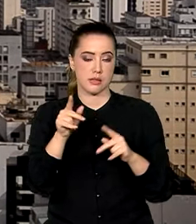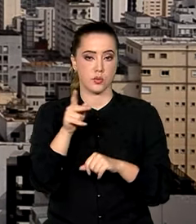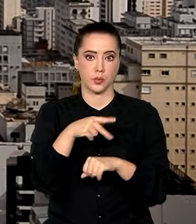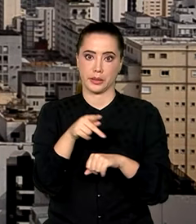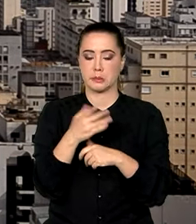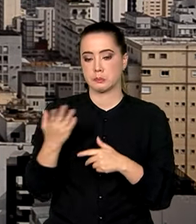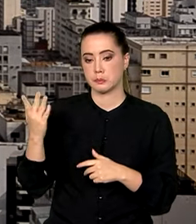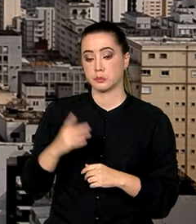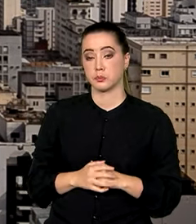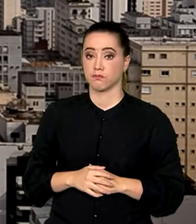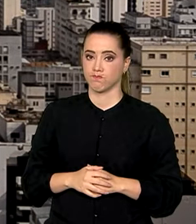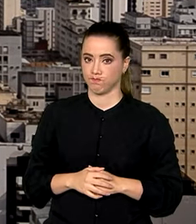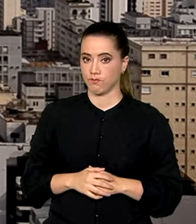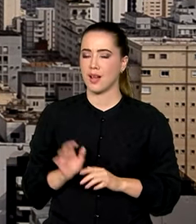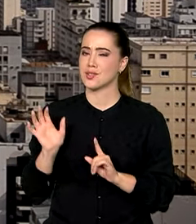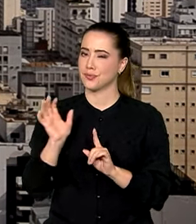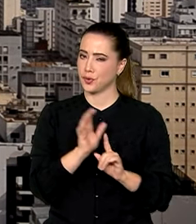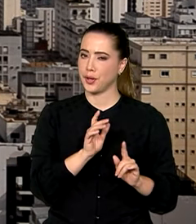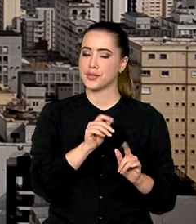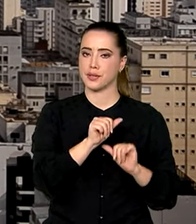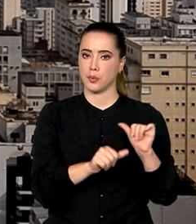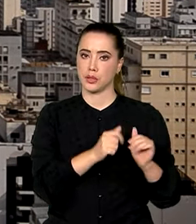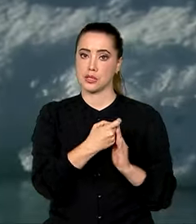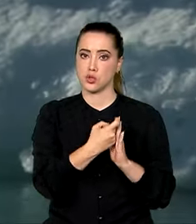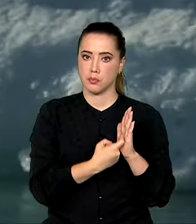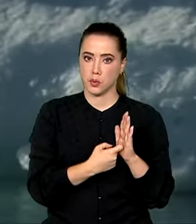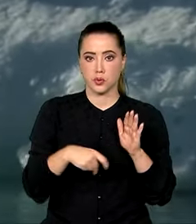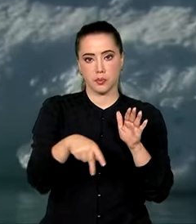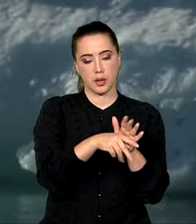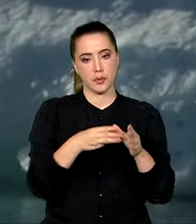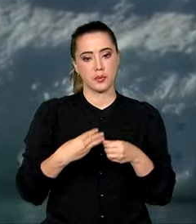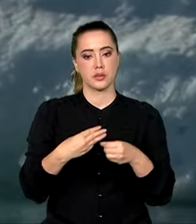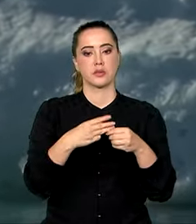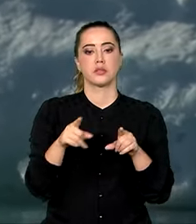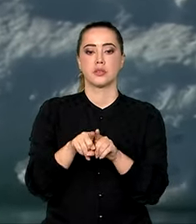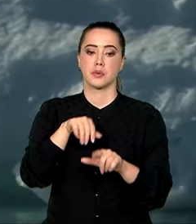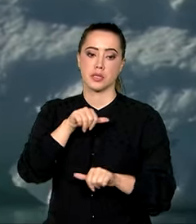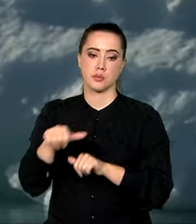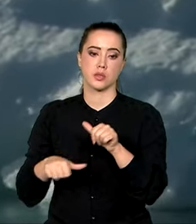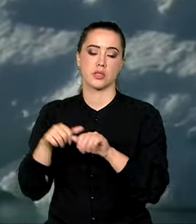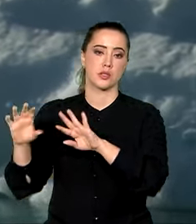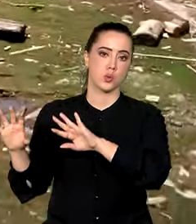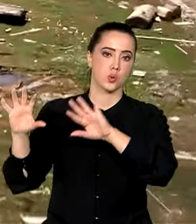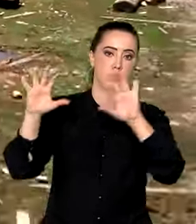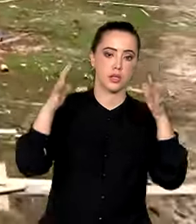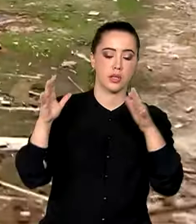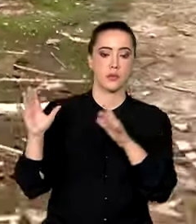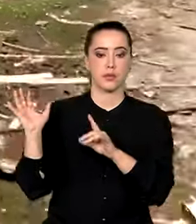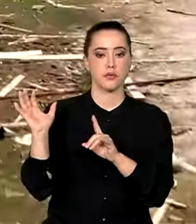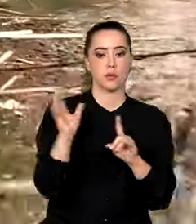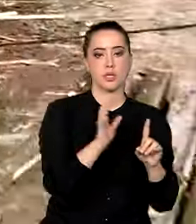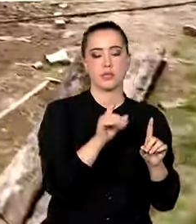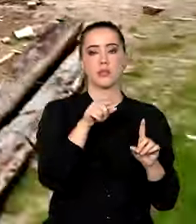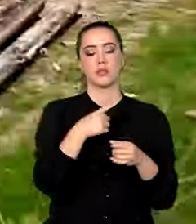os impactos da reforma tributária nas finanças municipais e também as mudanças climáticas influindo no